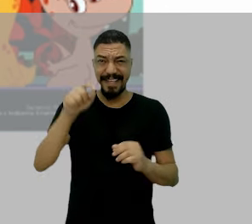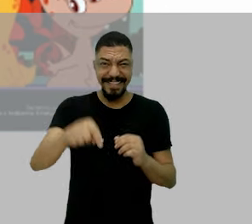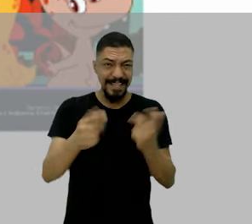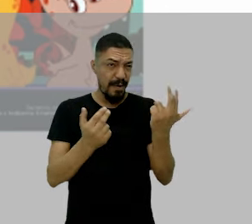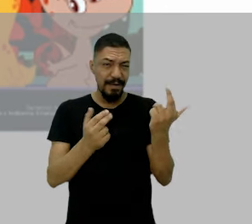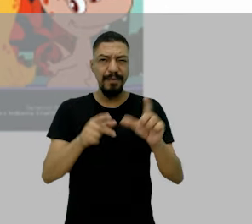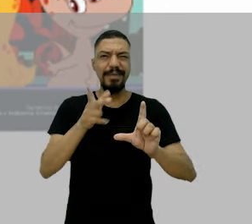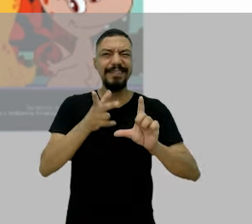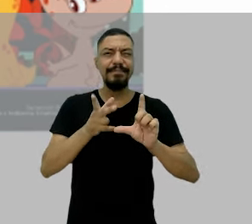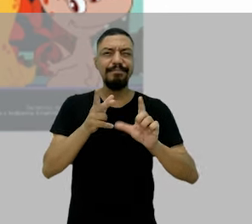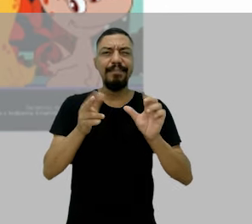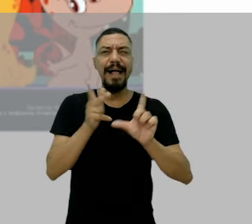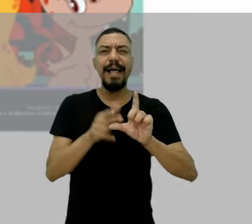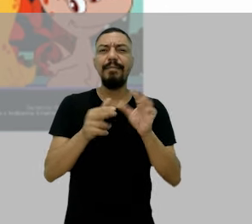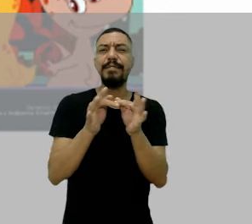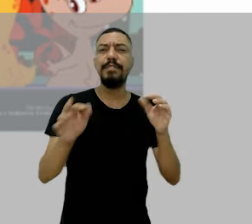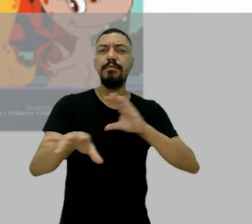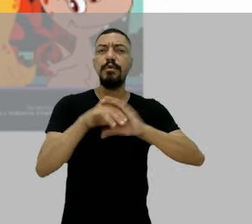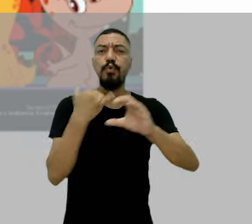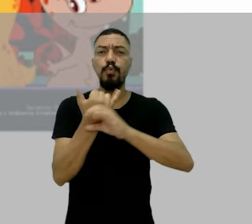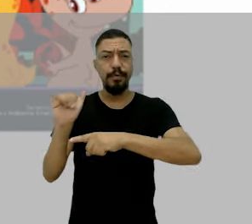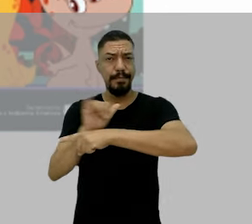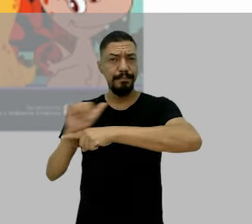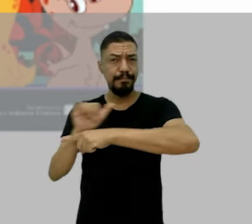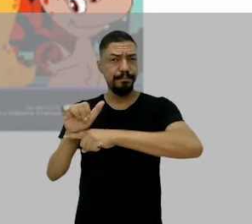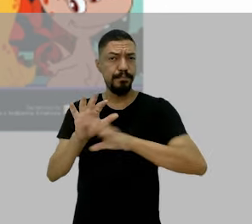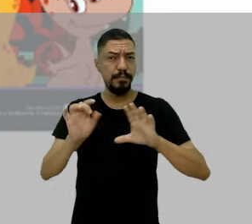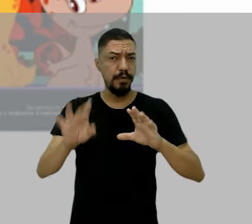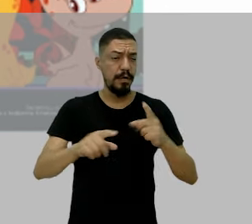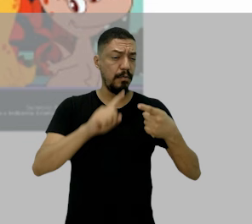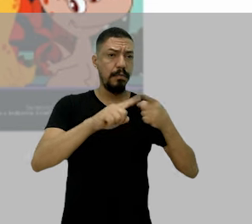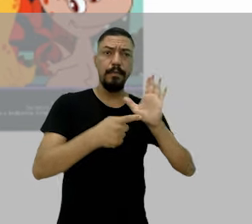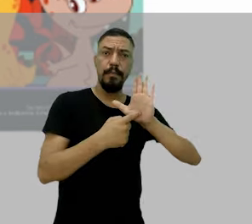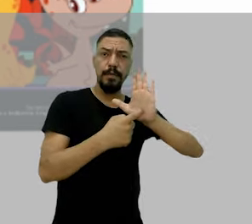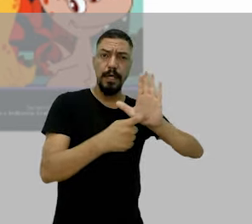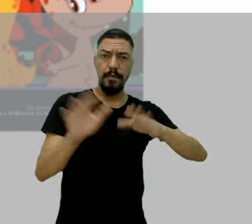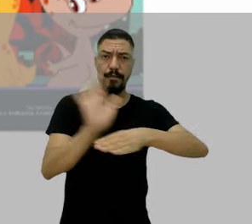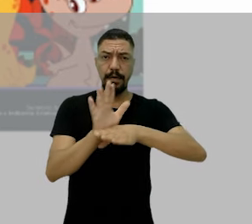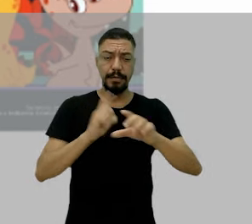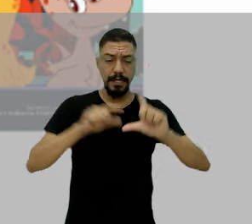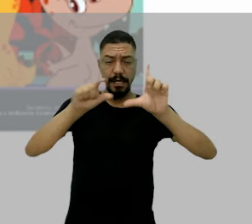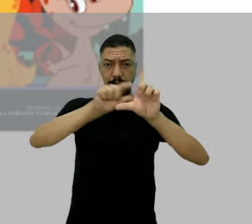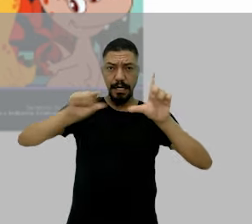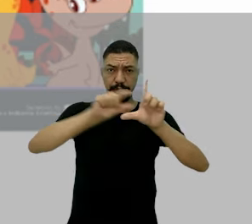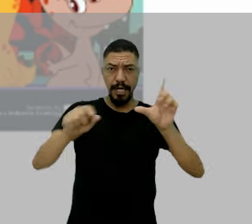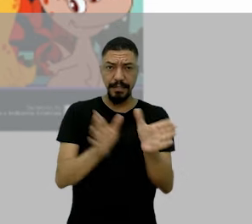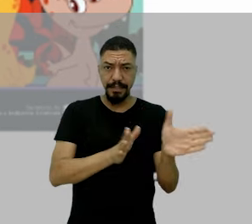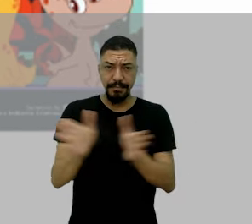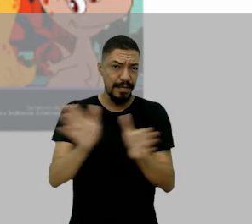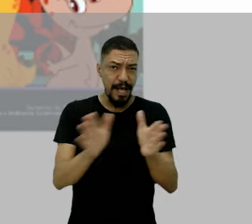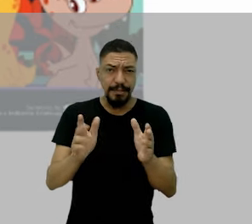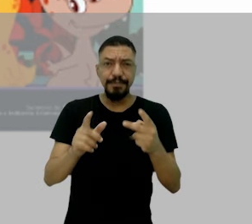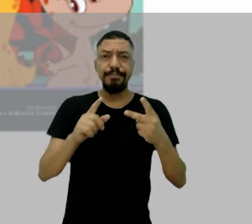YouTube. Pronto. Era o filme, a legenda com acessibilidade que a gente fez,